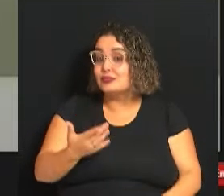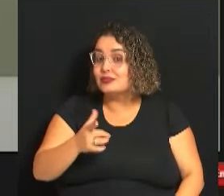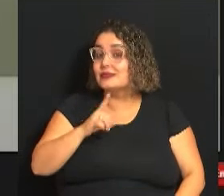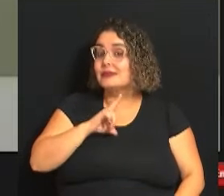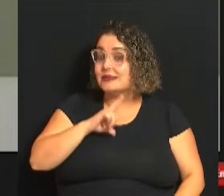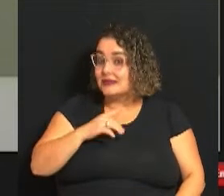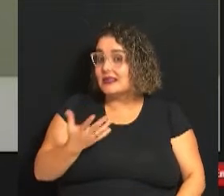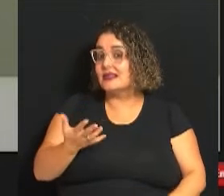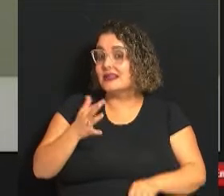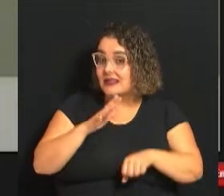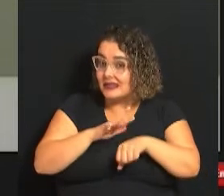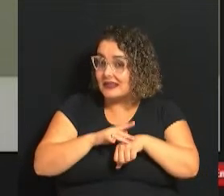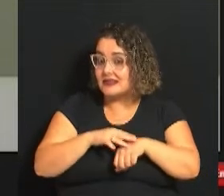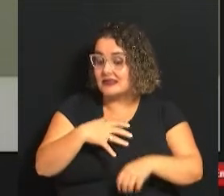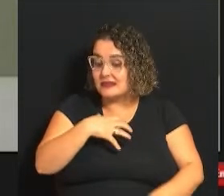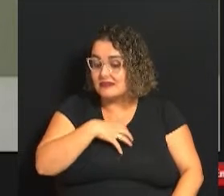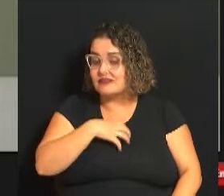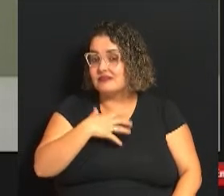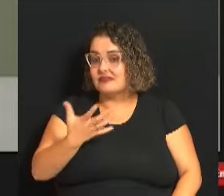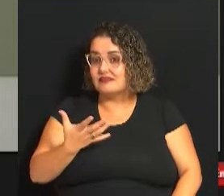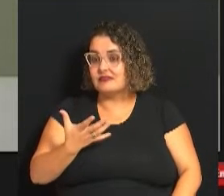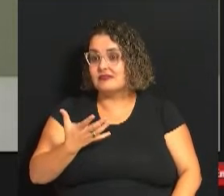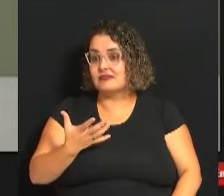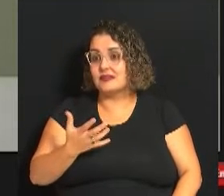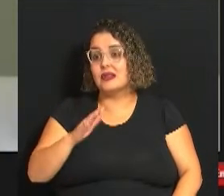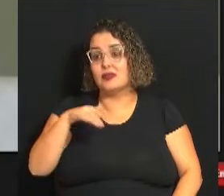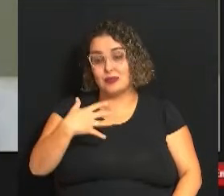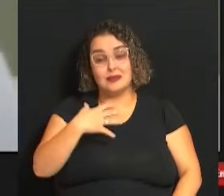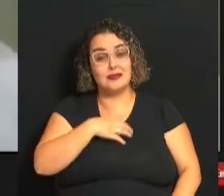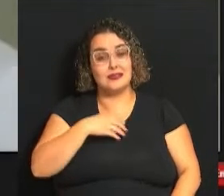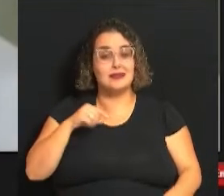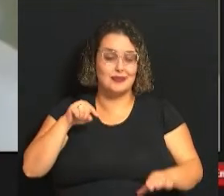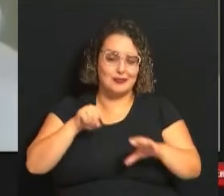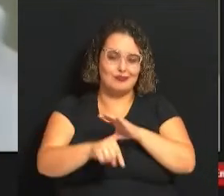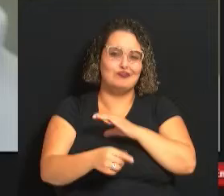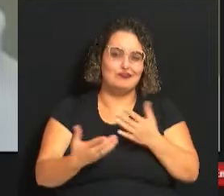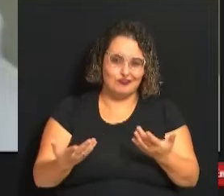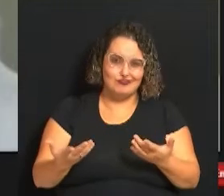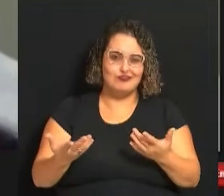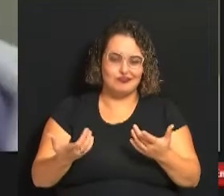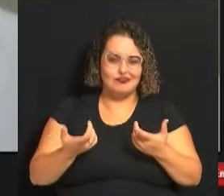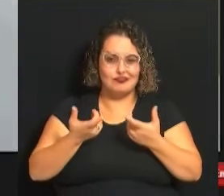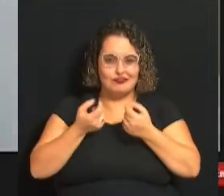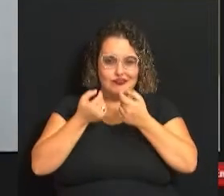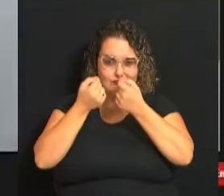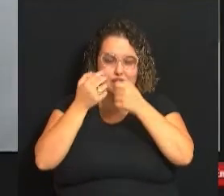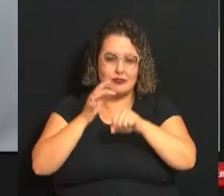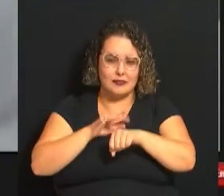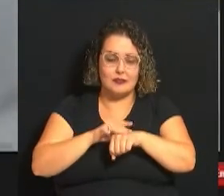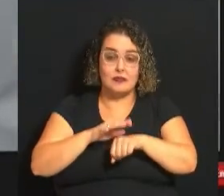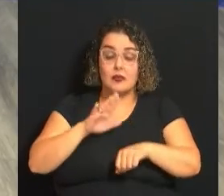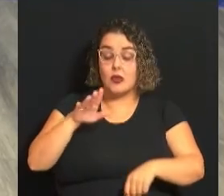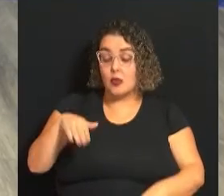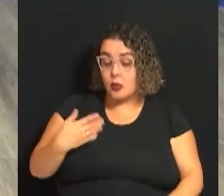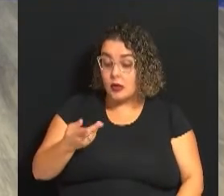obviamente, a doença já está avançada. Doutor, quando a gente fala aí de câncer no cérebro, quando a gente fala de cérebro, fica